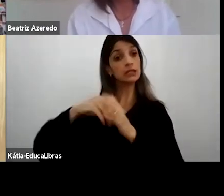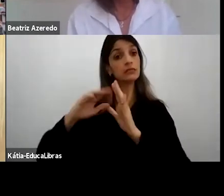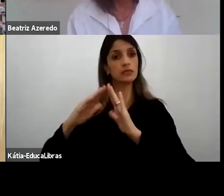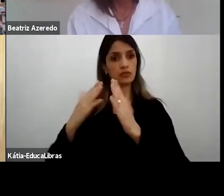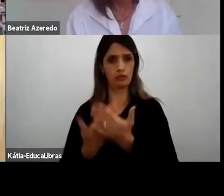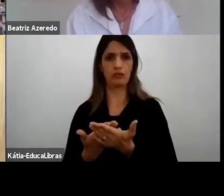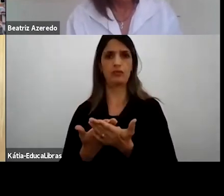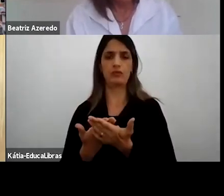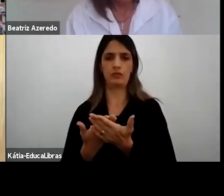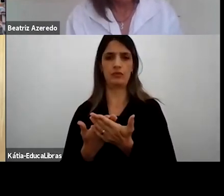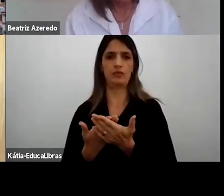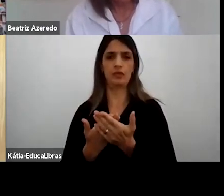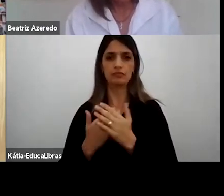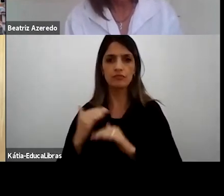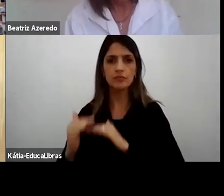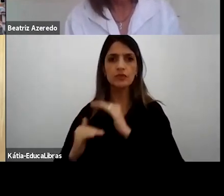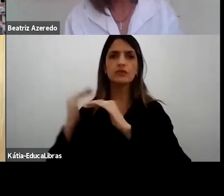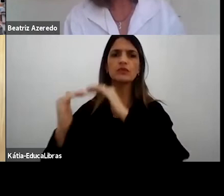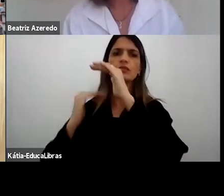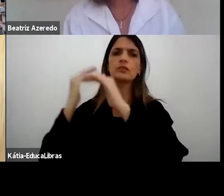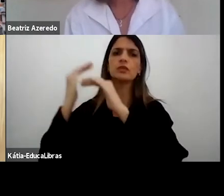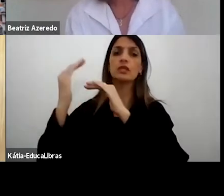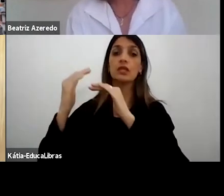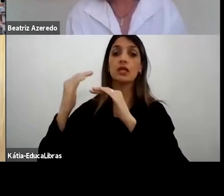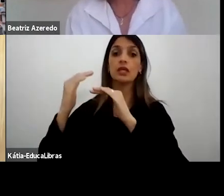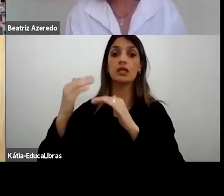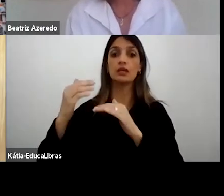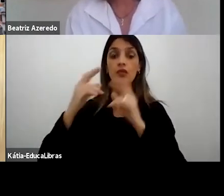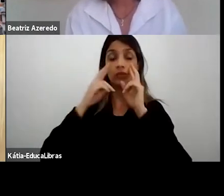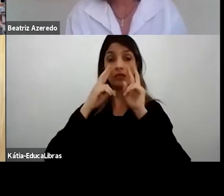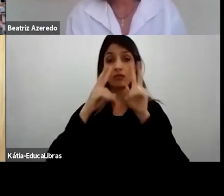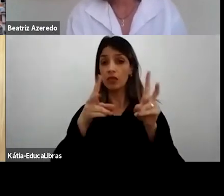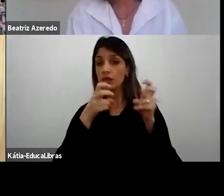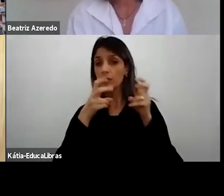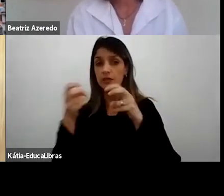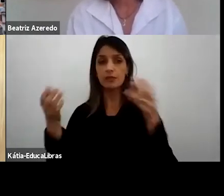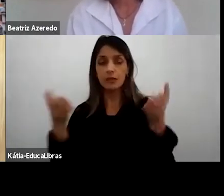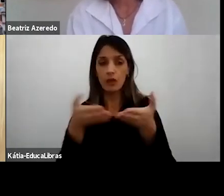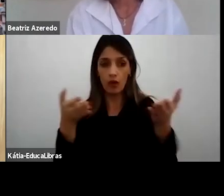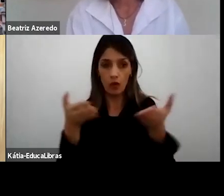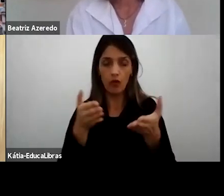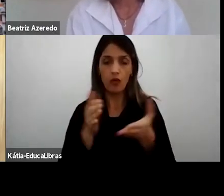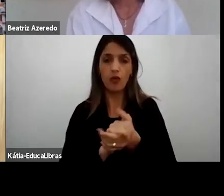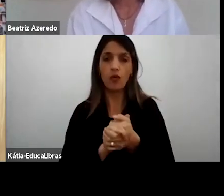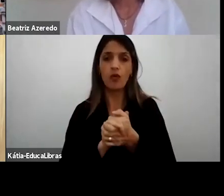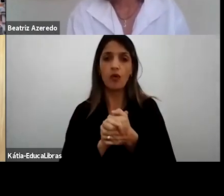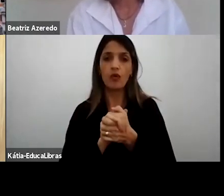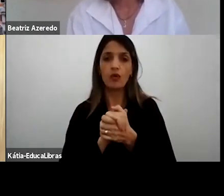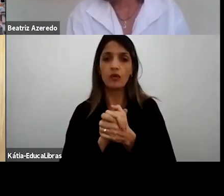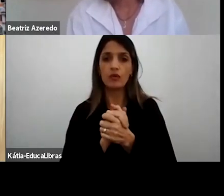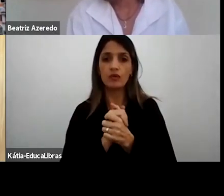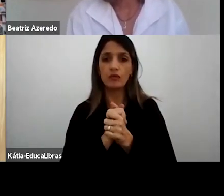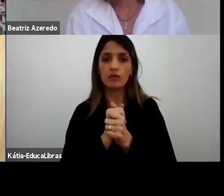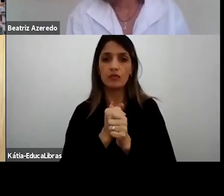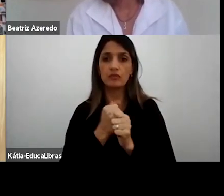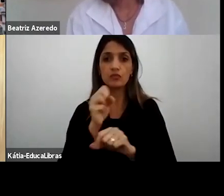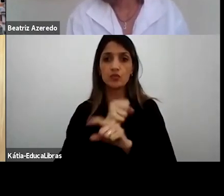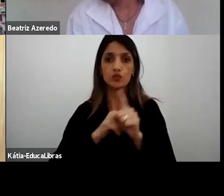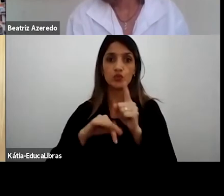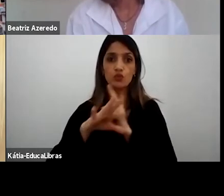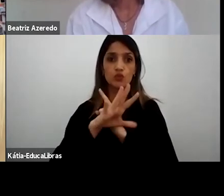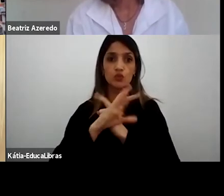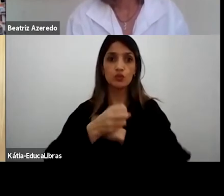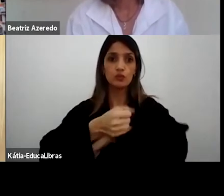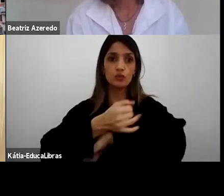que com todo esse desenvolvimento que a gente está olhando e vivendo agora também na questão dos sócios, da questão socioemocional, a gente